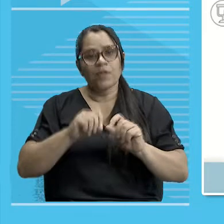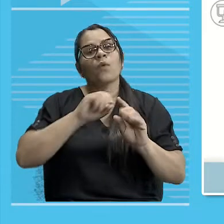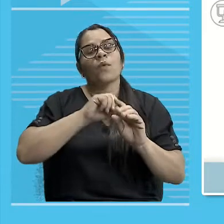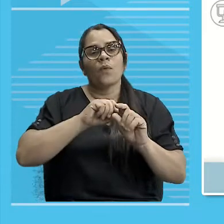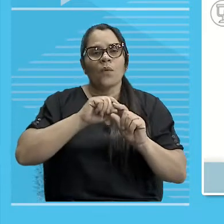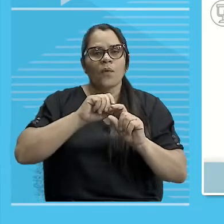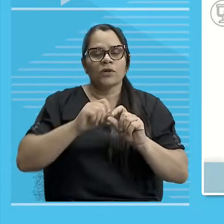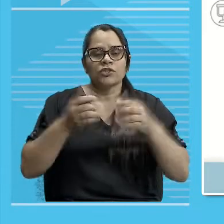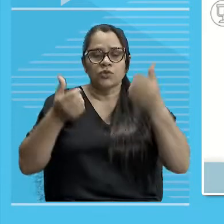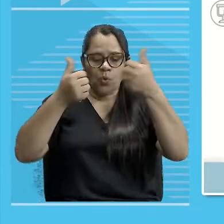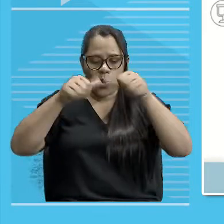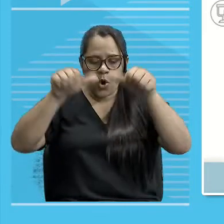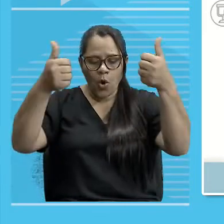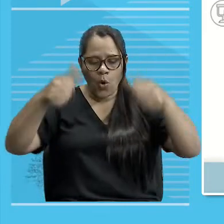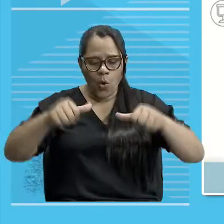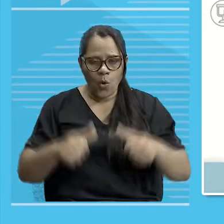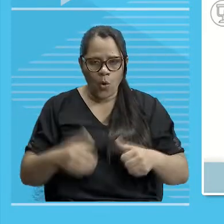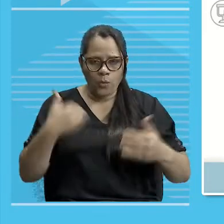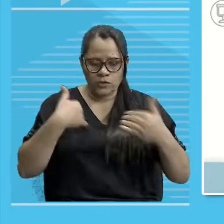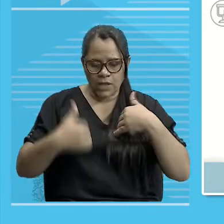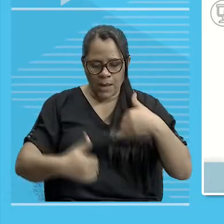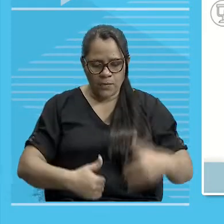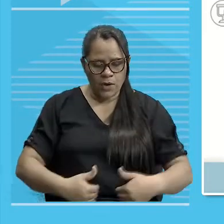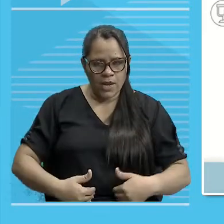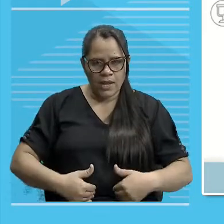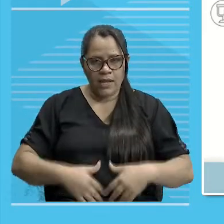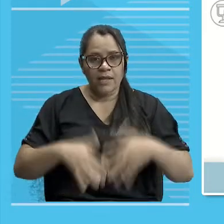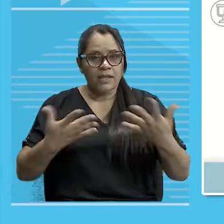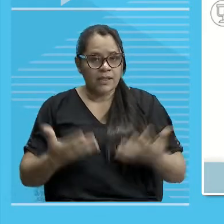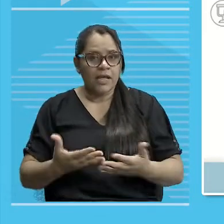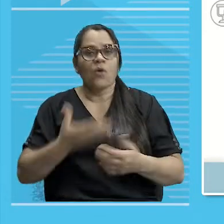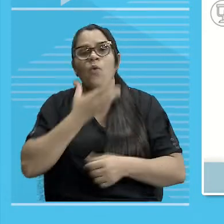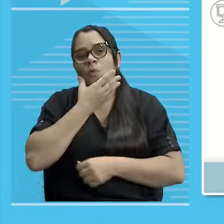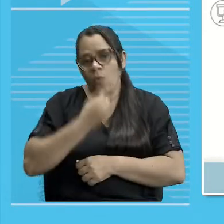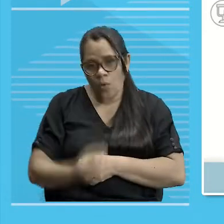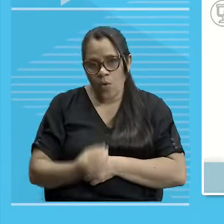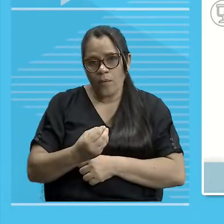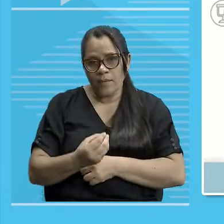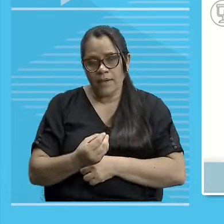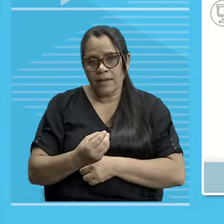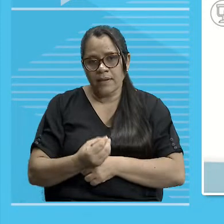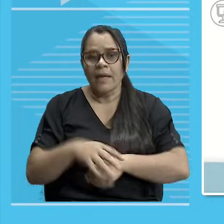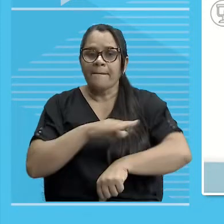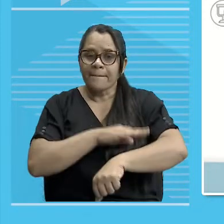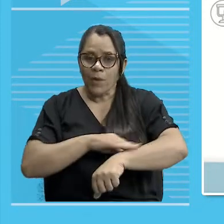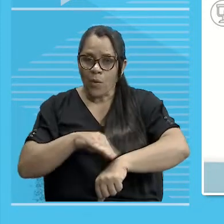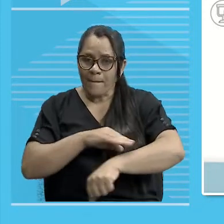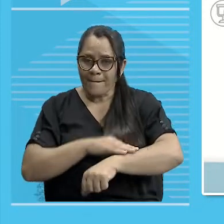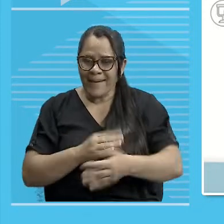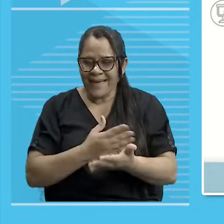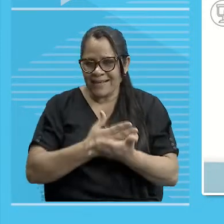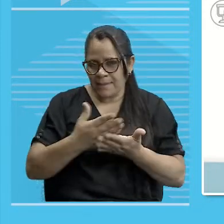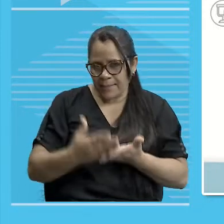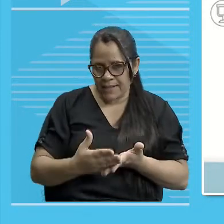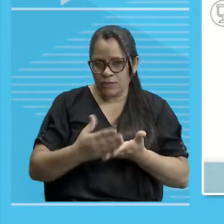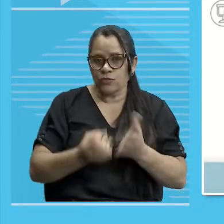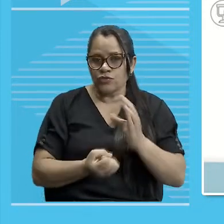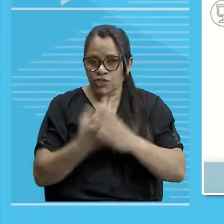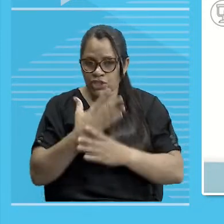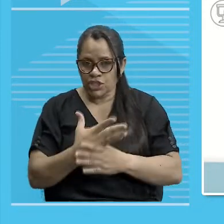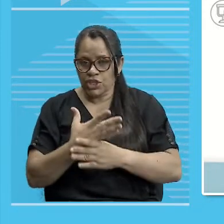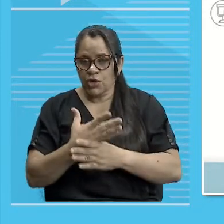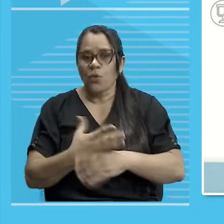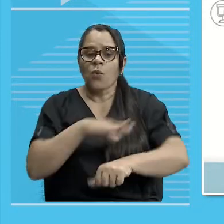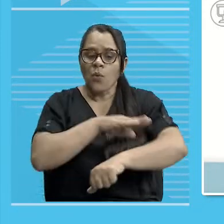rechonchudozinho, né? O homem, aparecimento de pelos na região da face, dos braços, do tórax,